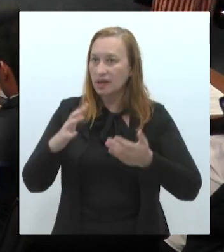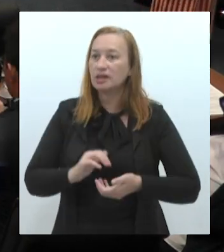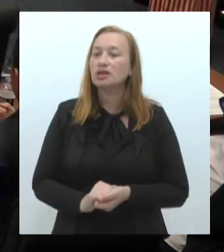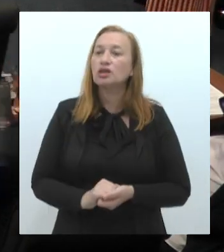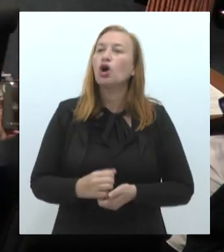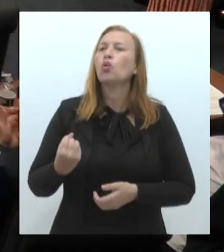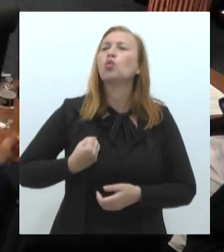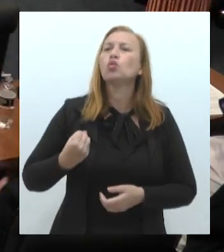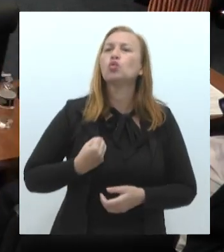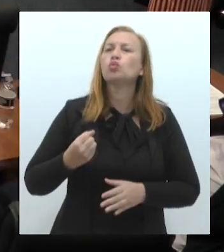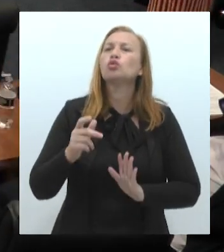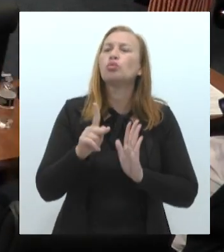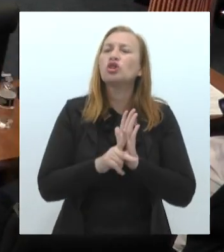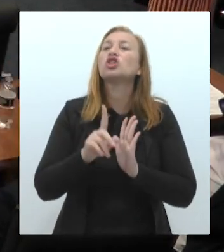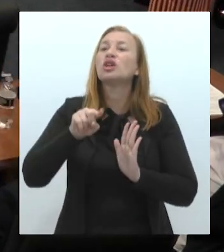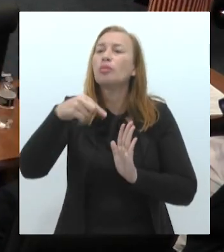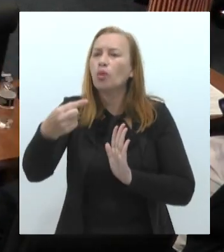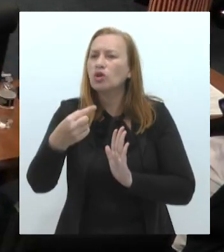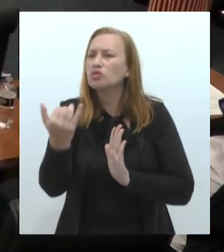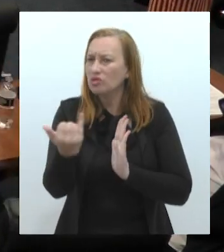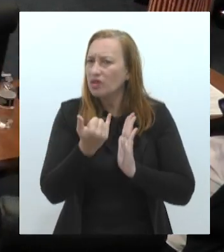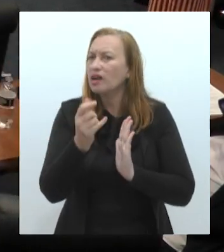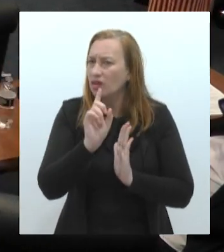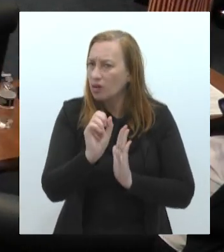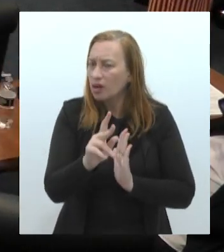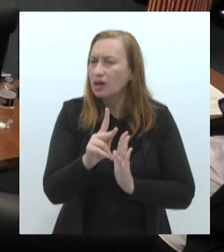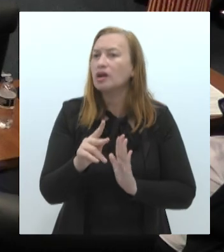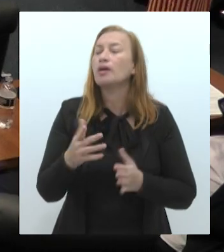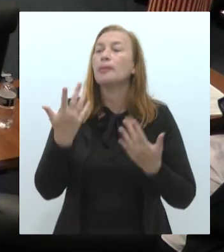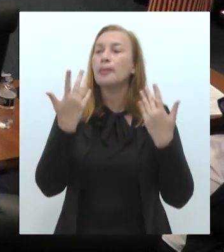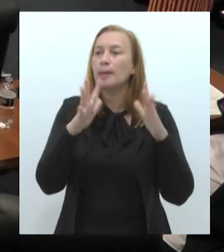o número do projeto, tá? Parabéns,